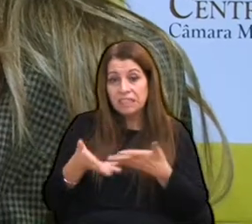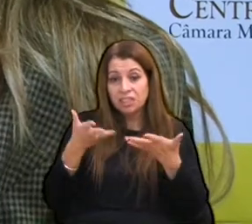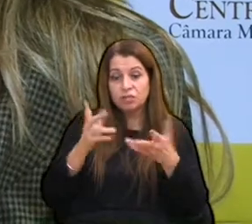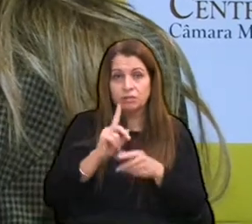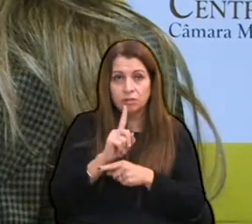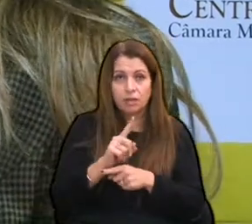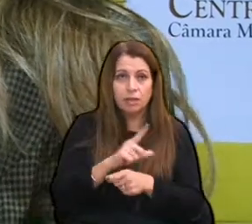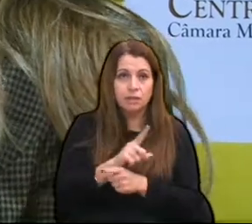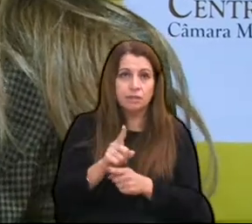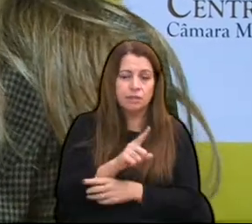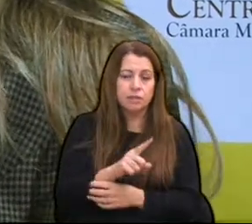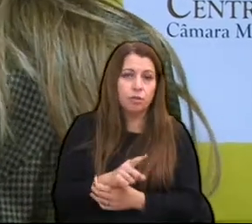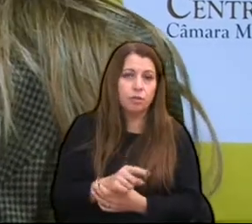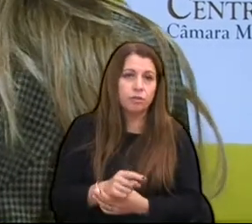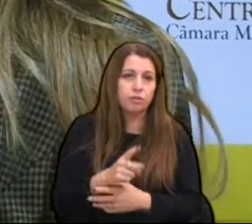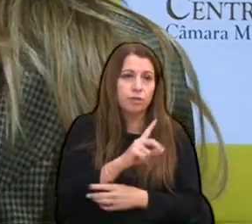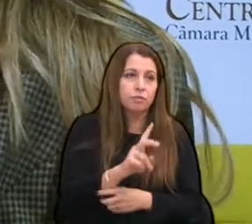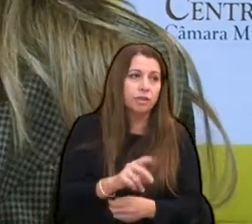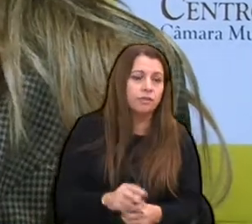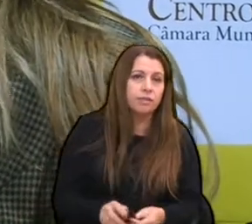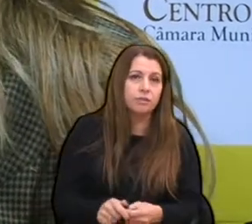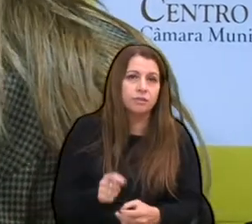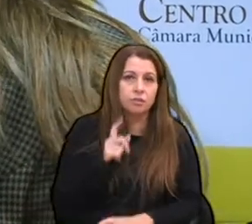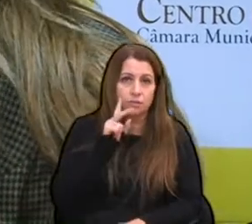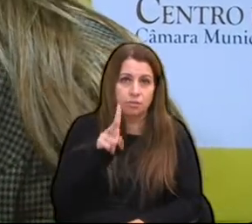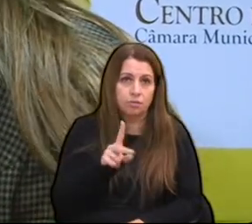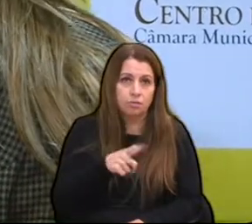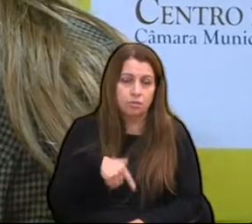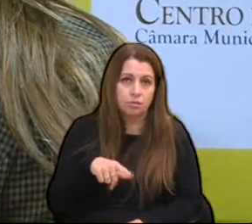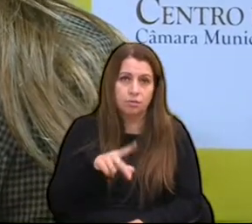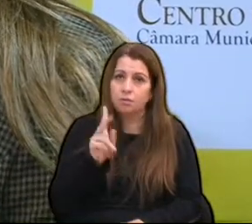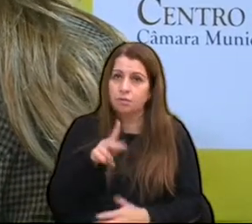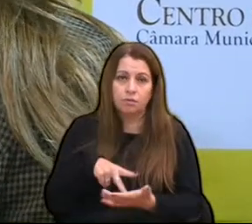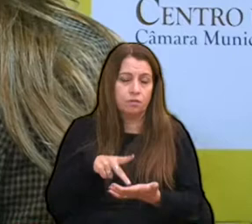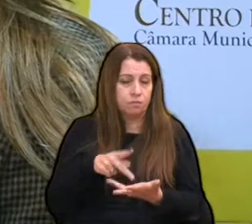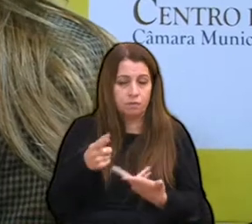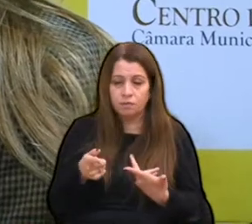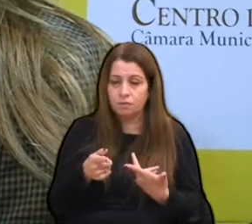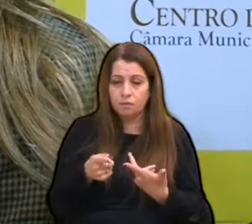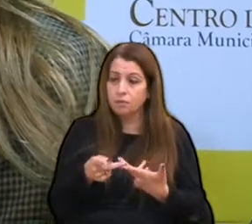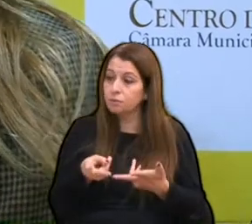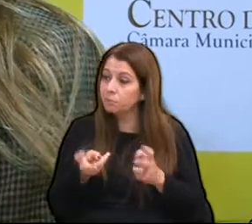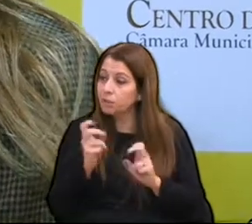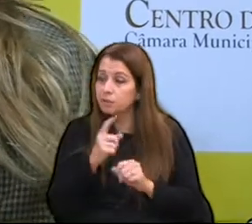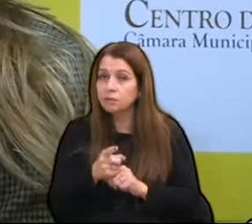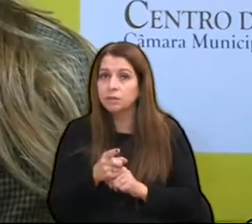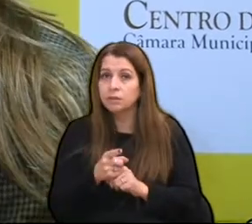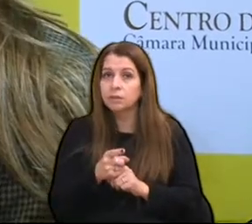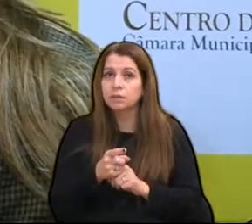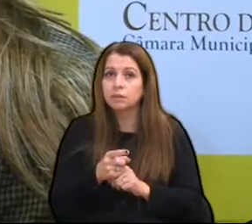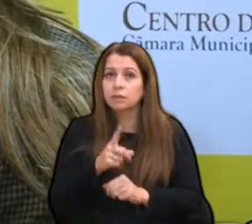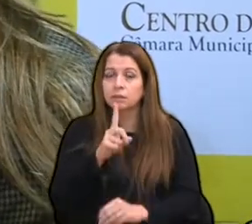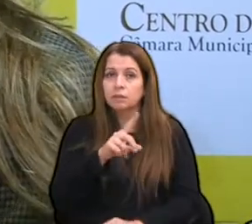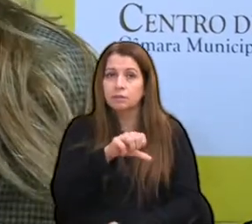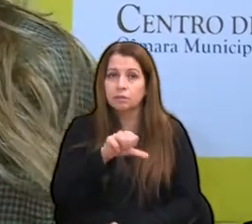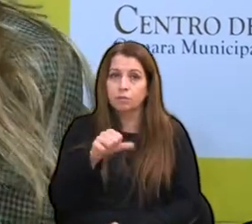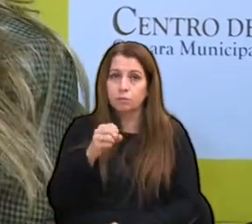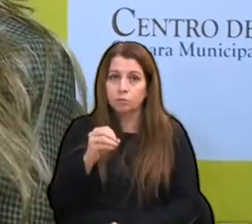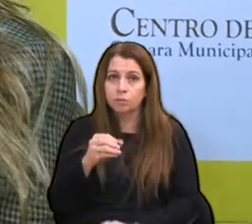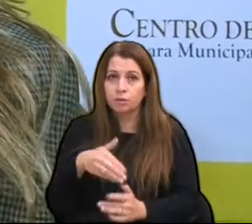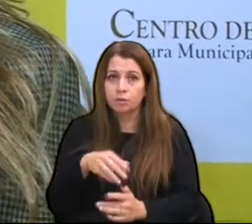incentivar. Porém, esse aspecto não é verdadeiro. Identifica-se que de